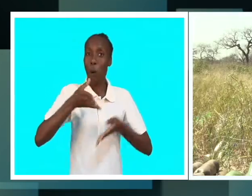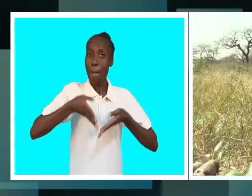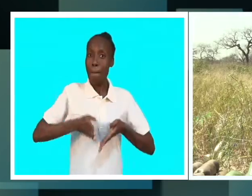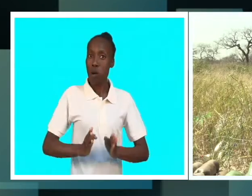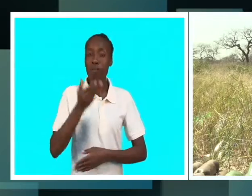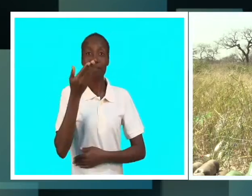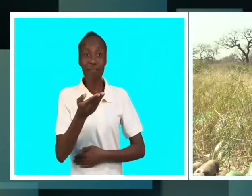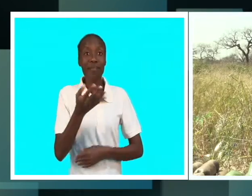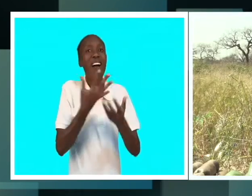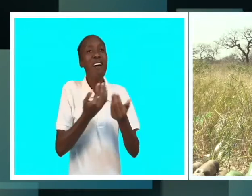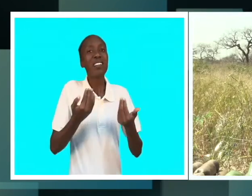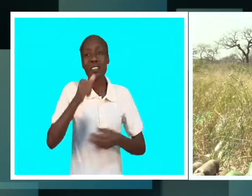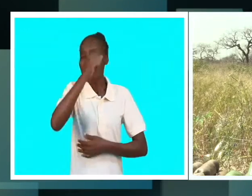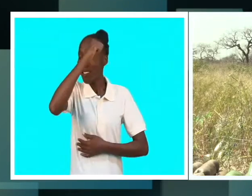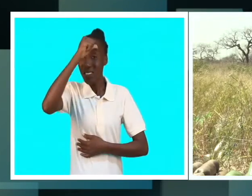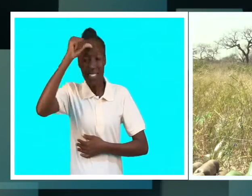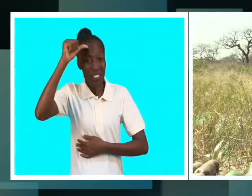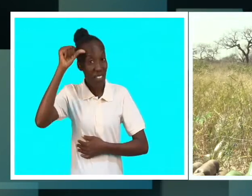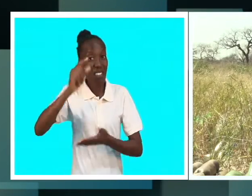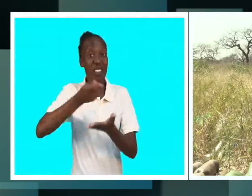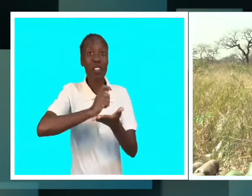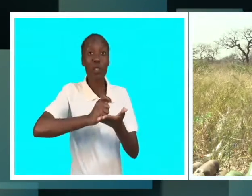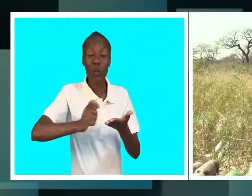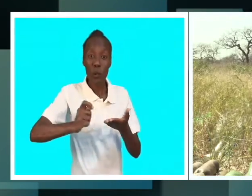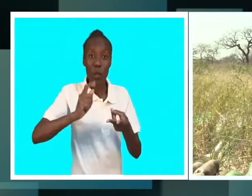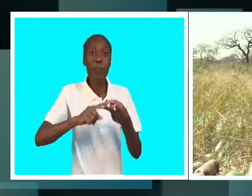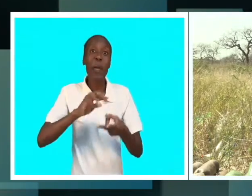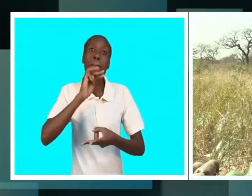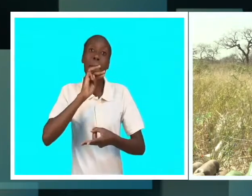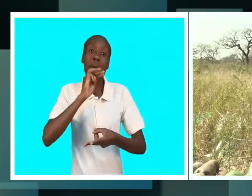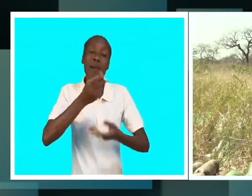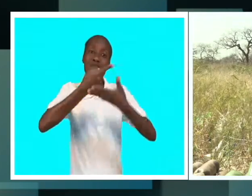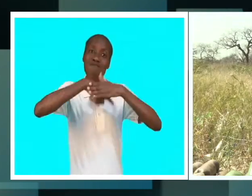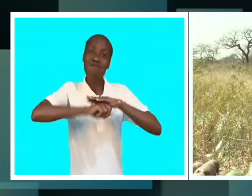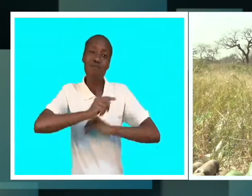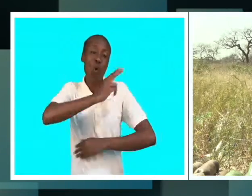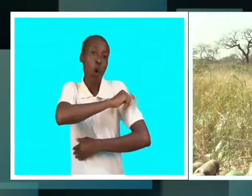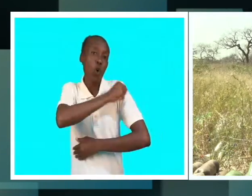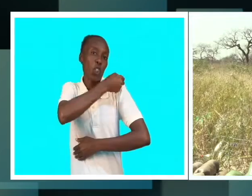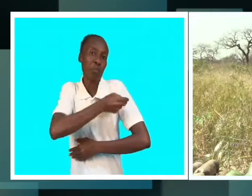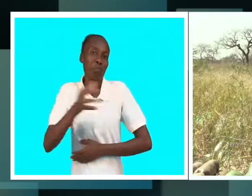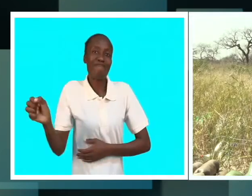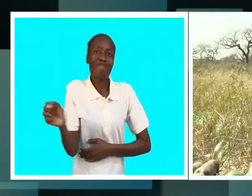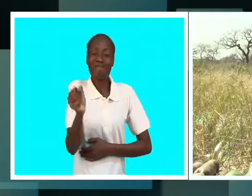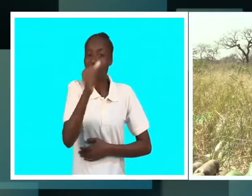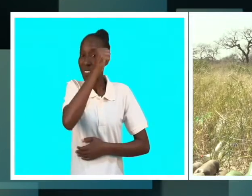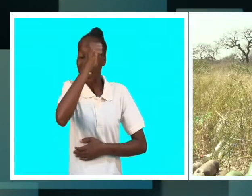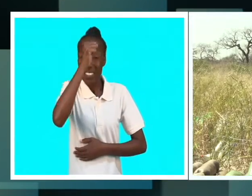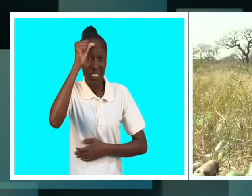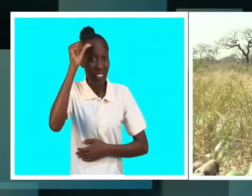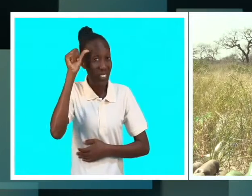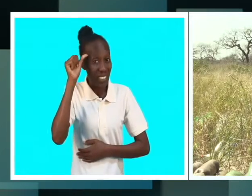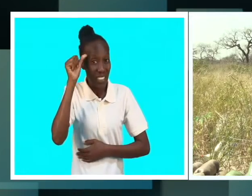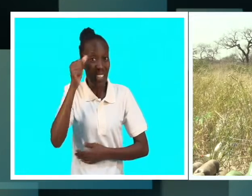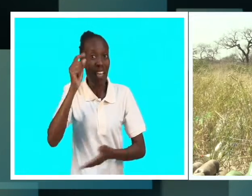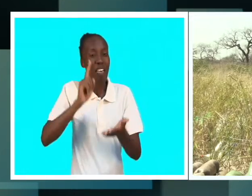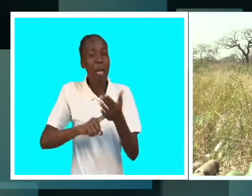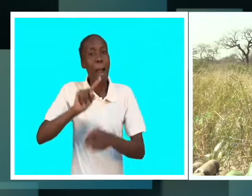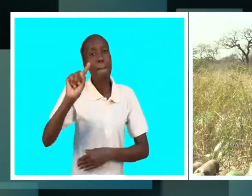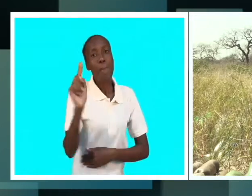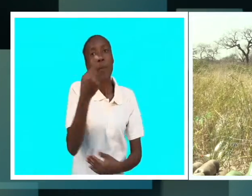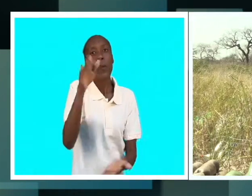nativo, As crianças têm dificuldades de ir à escola, as mães têm dificuldades de levar os seus filhos aos hospitais. Foi